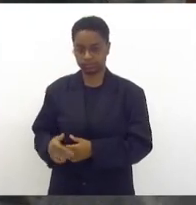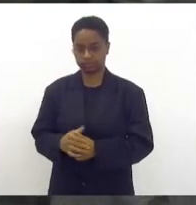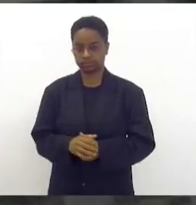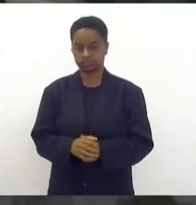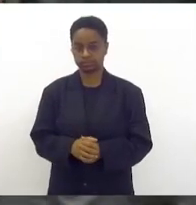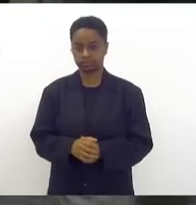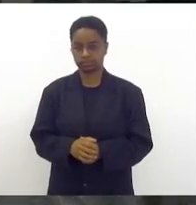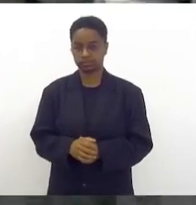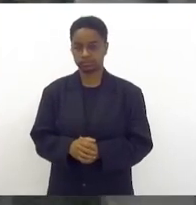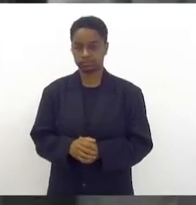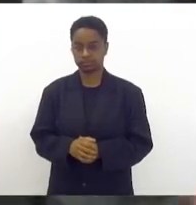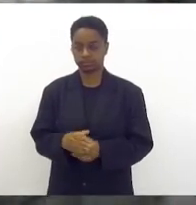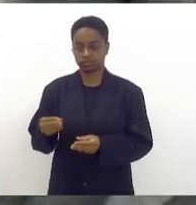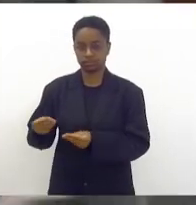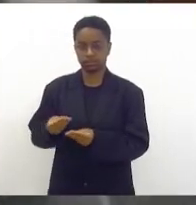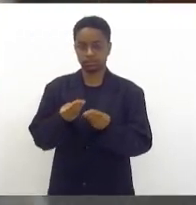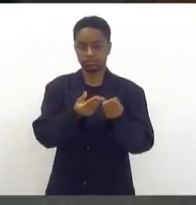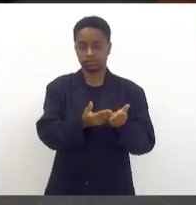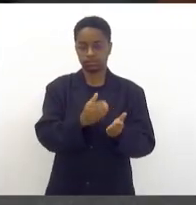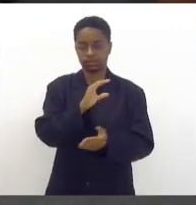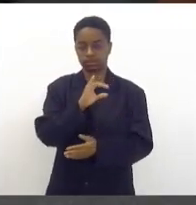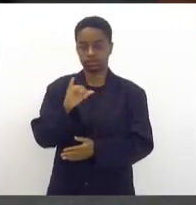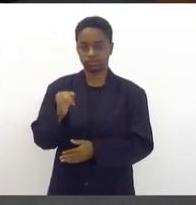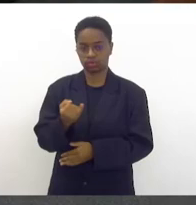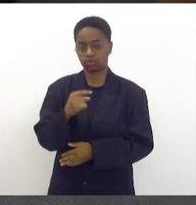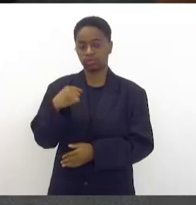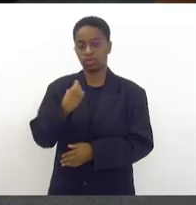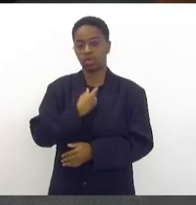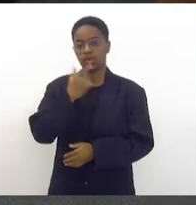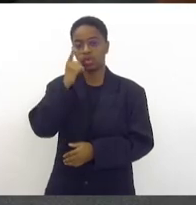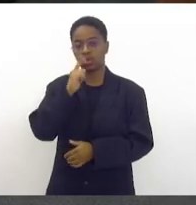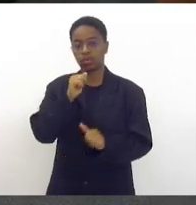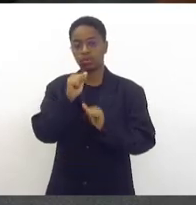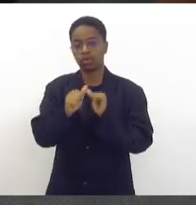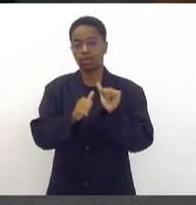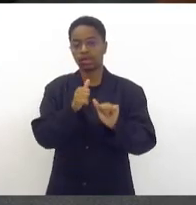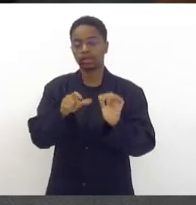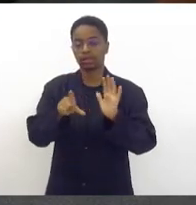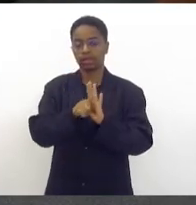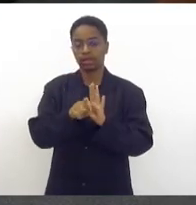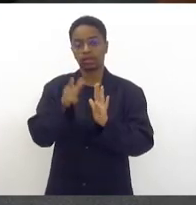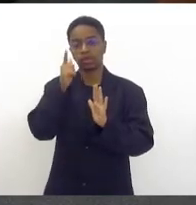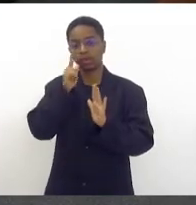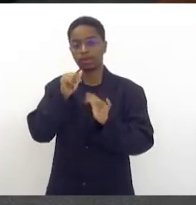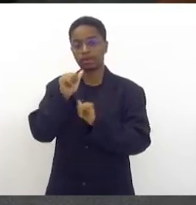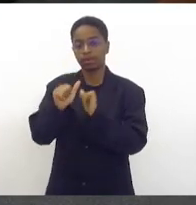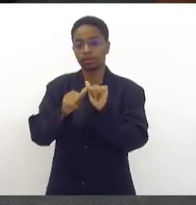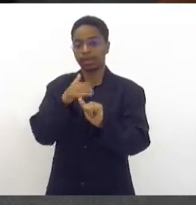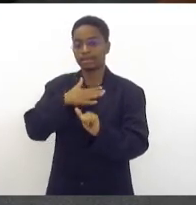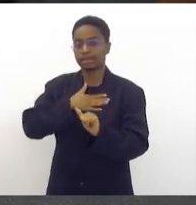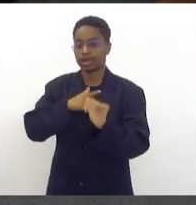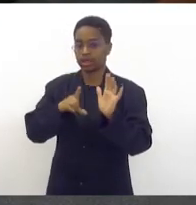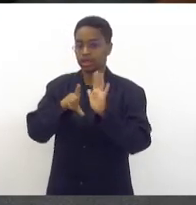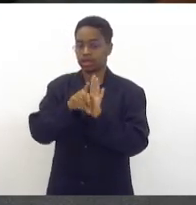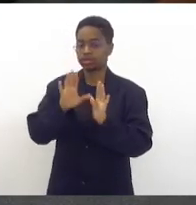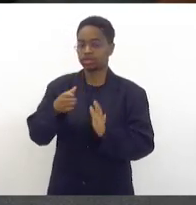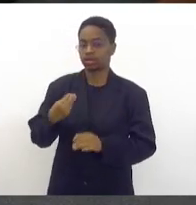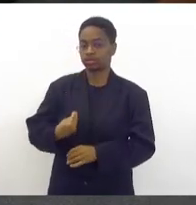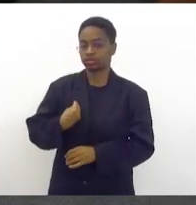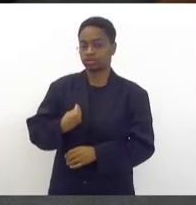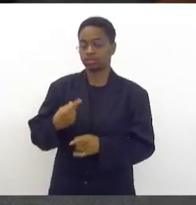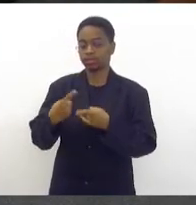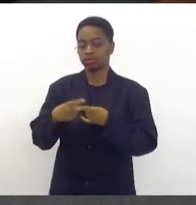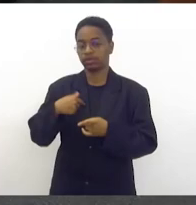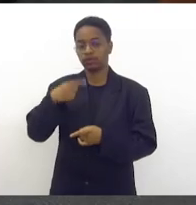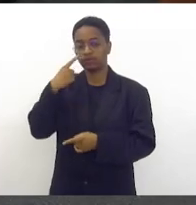que remeta a CCJ para a gente transformar a sua lei numa lei que modifica a lei existente, porque eu verifiquei que no